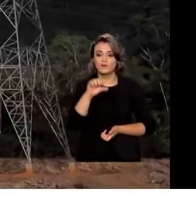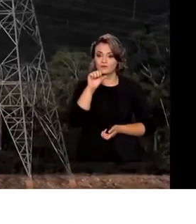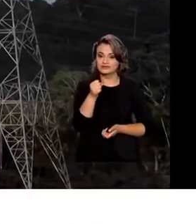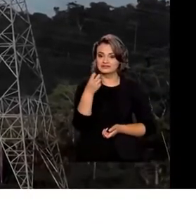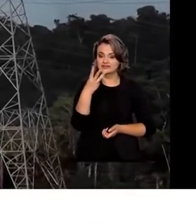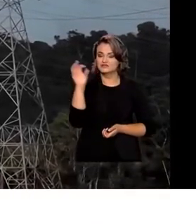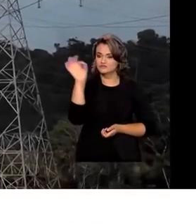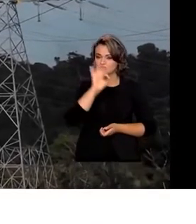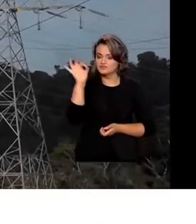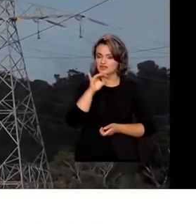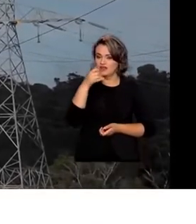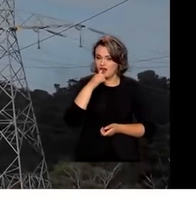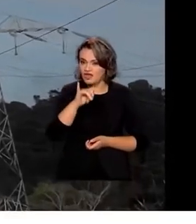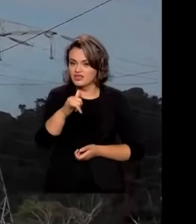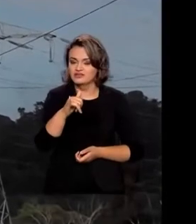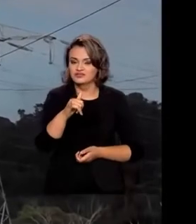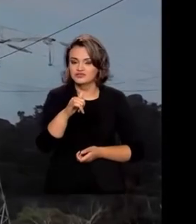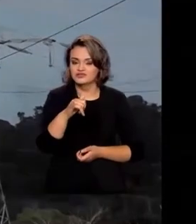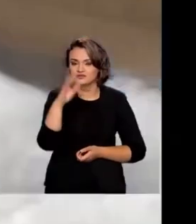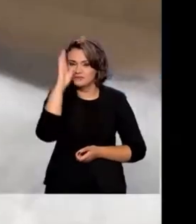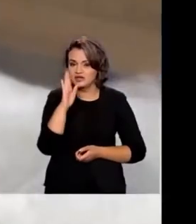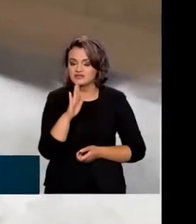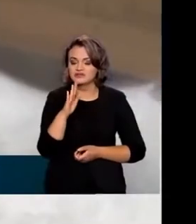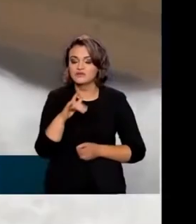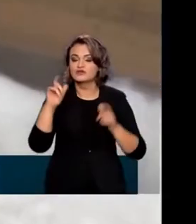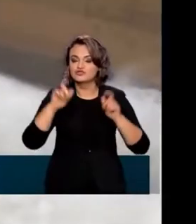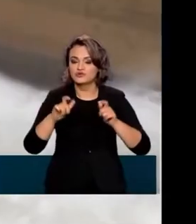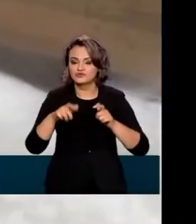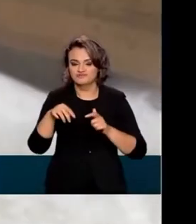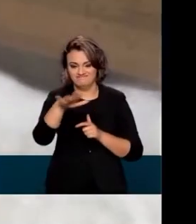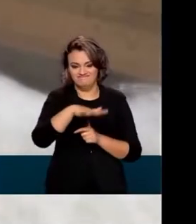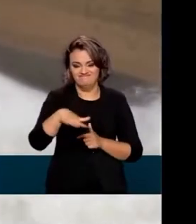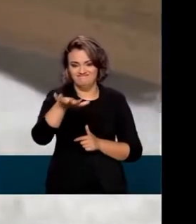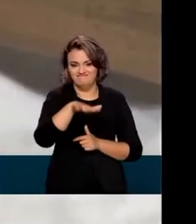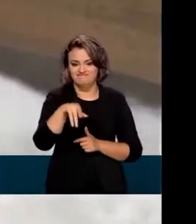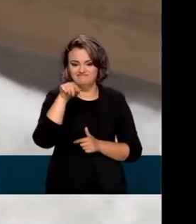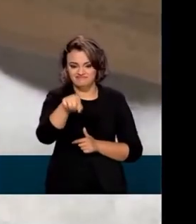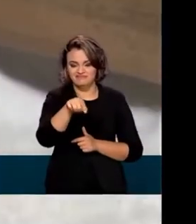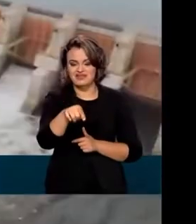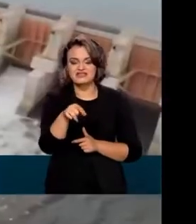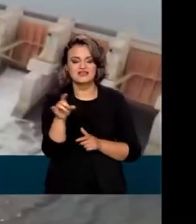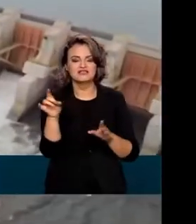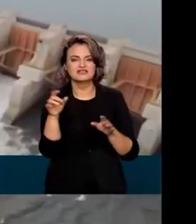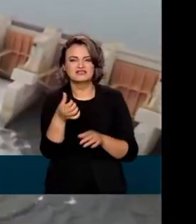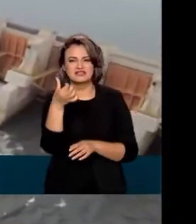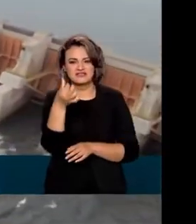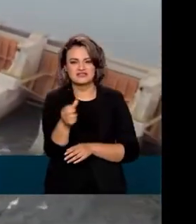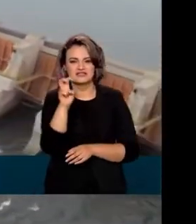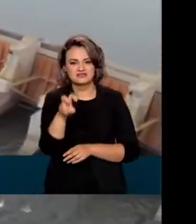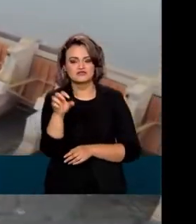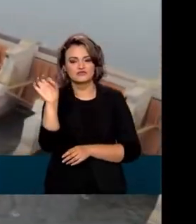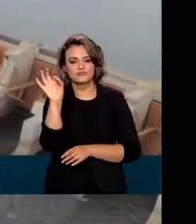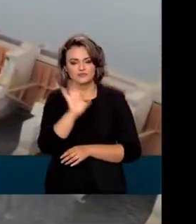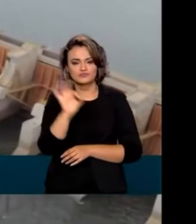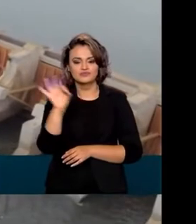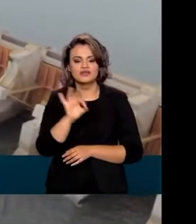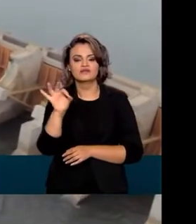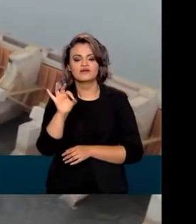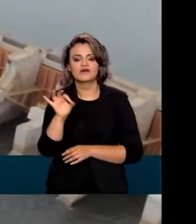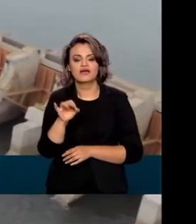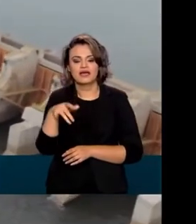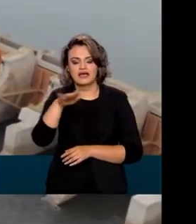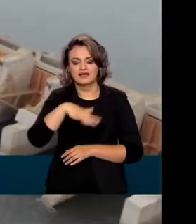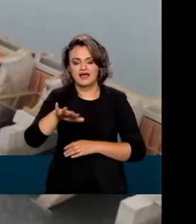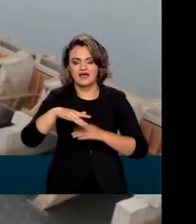83% da energia elétrica consumida no Brasil vem de fontes renováveis. Desse total, 65% são produzidos